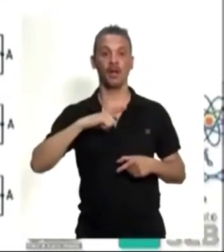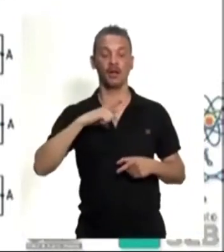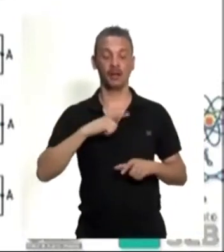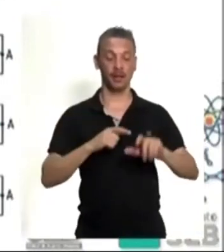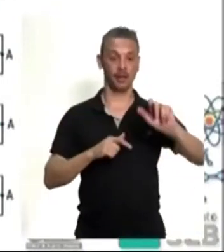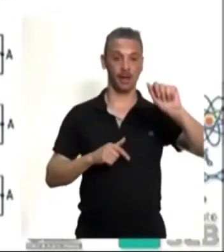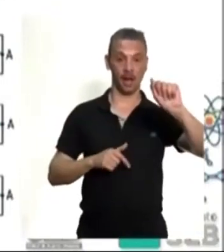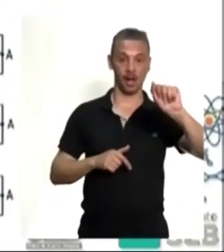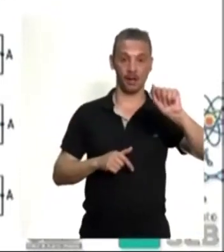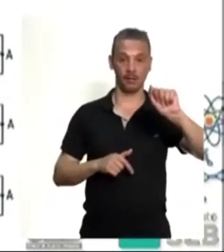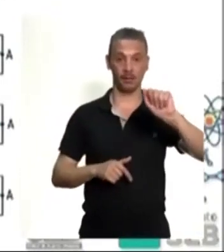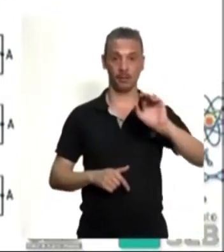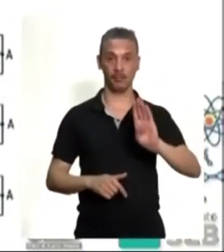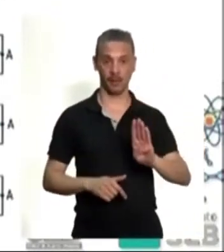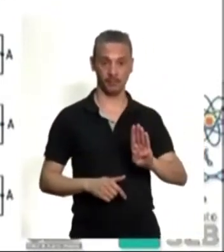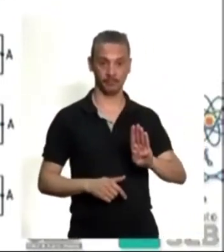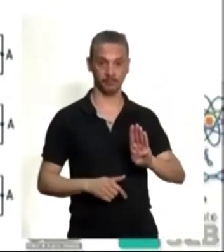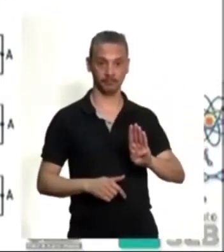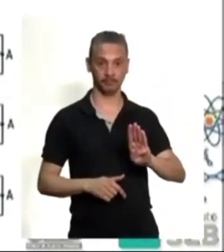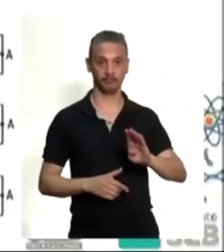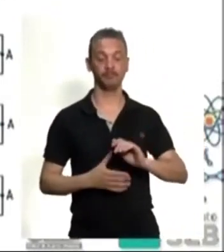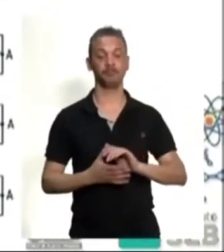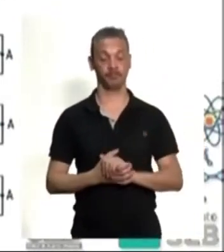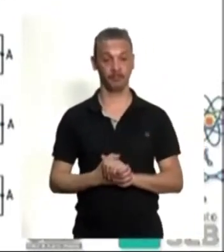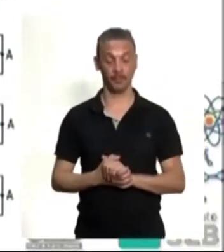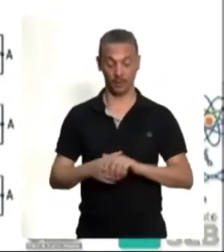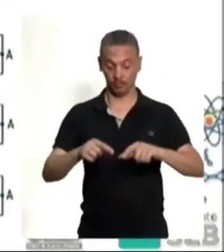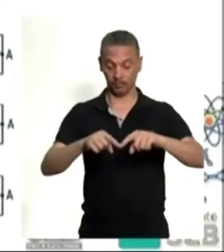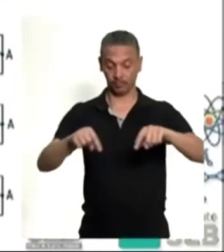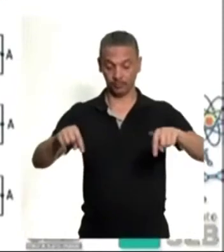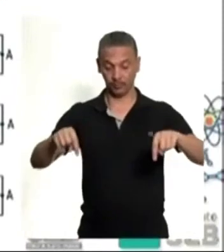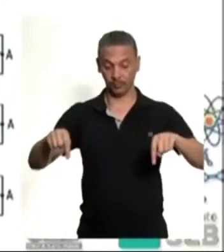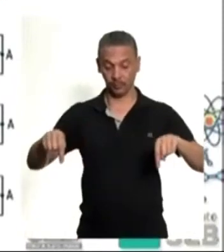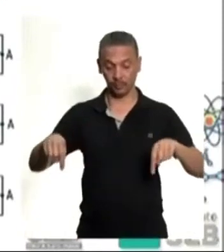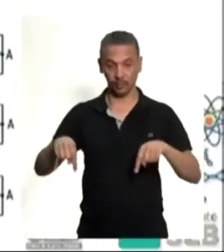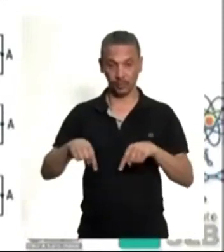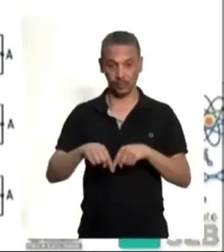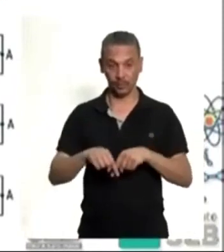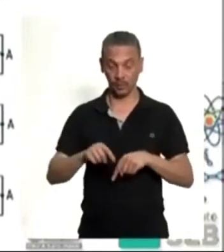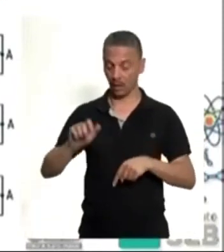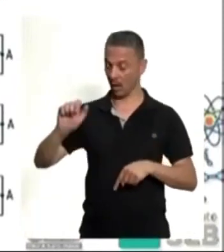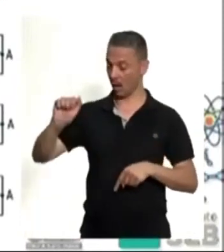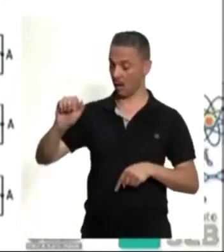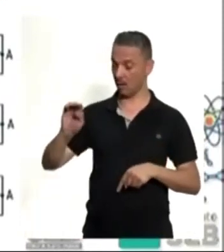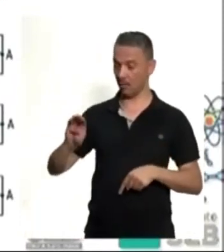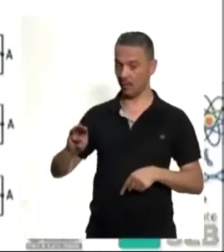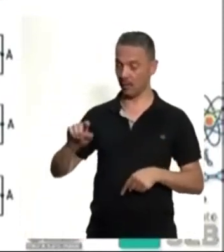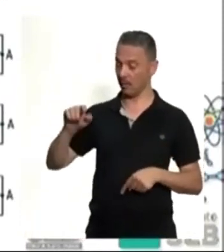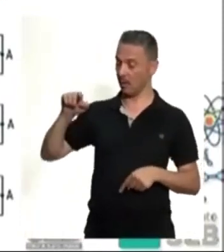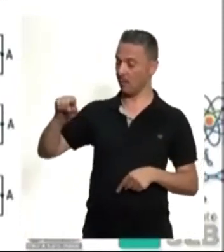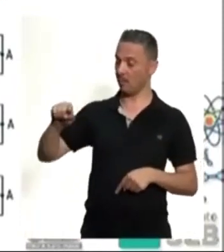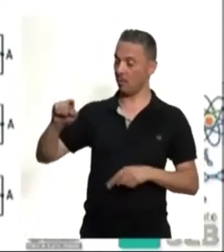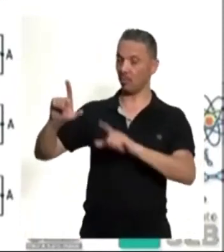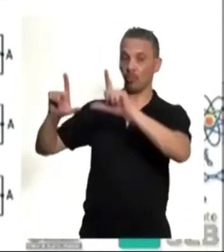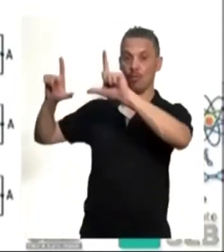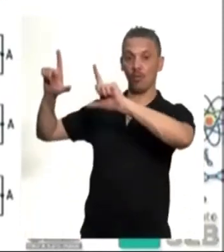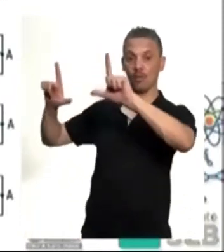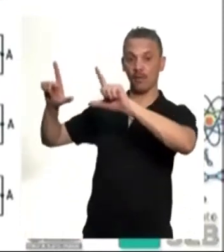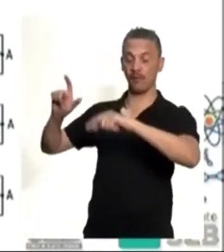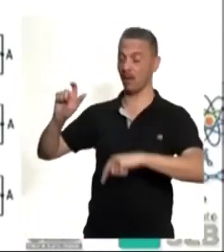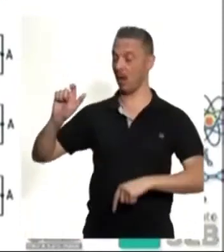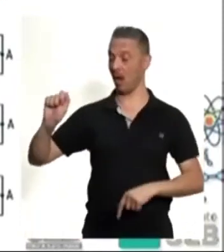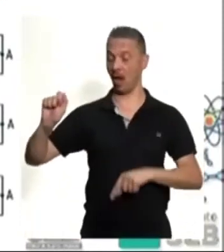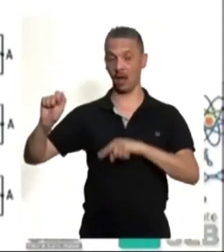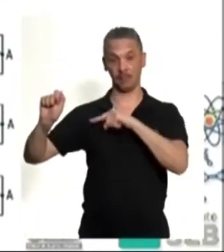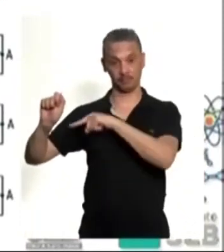pontos A e B. Nesse salão, o ponto que chega o sinal da TV a cabo fica situado no ponto A.